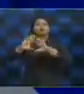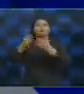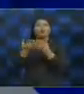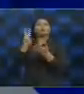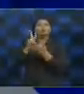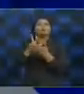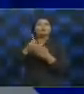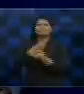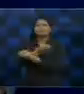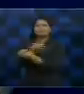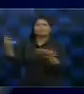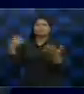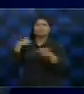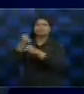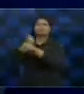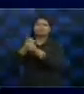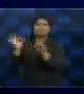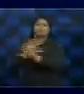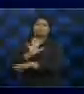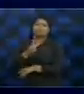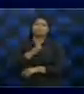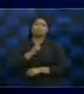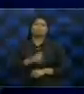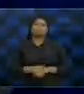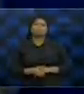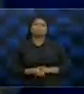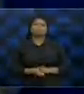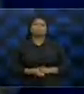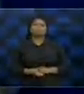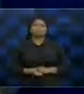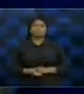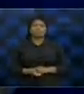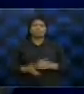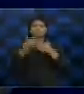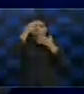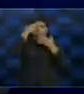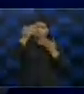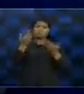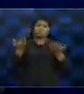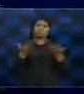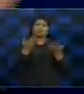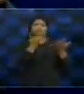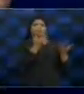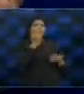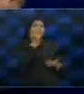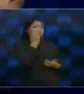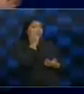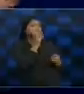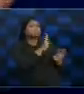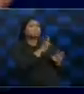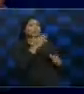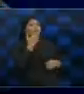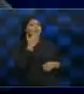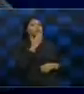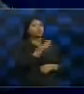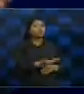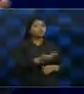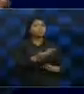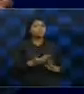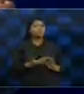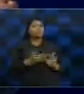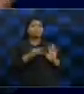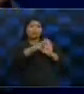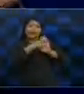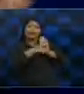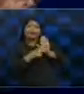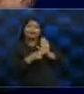fizemos na zona rural de Manaus. Ok, muito obrigado. Candidato Marcelo, apenas para seguir as regras, os pedidos de direito